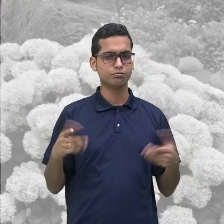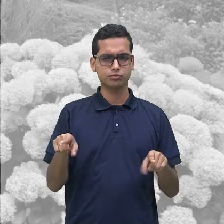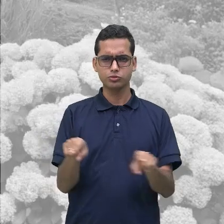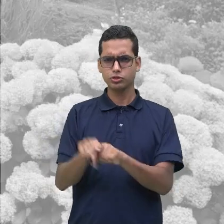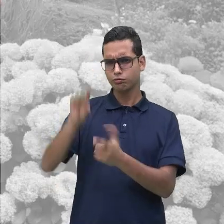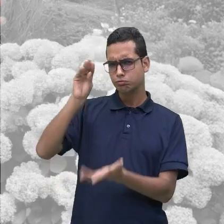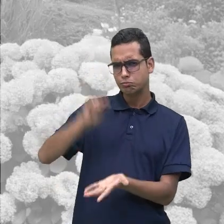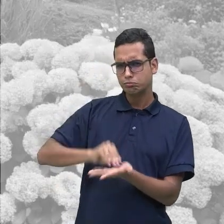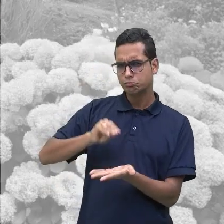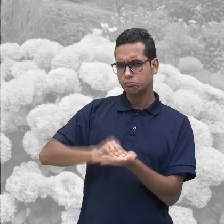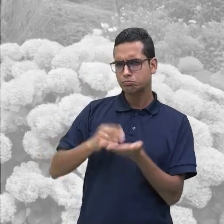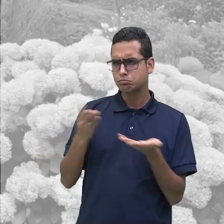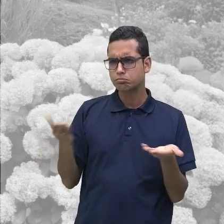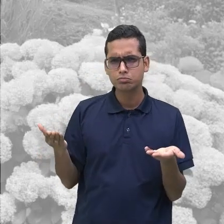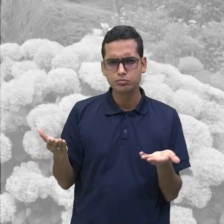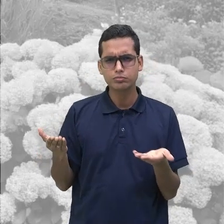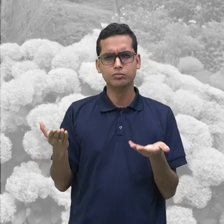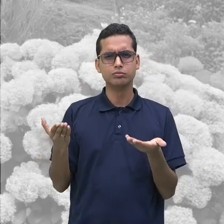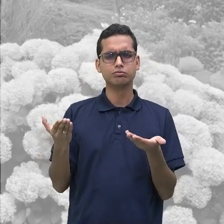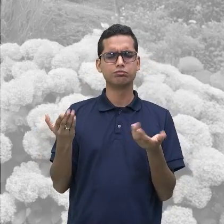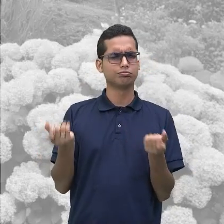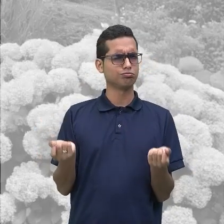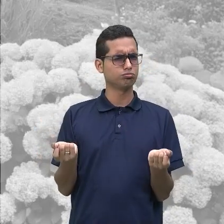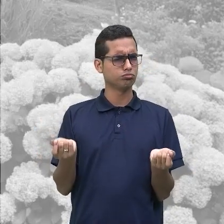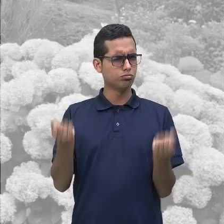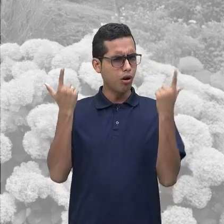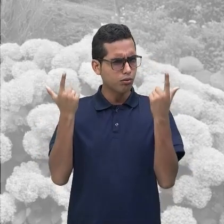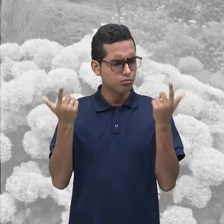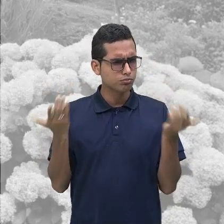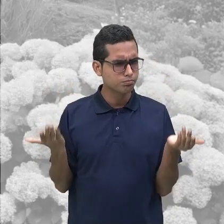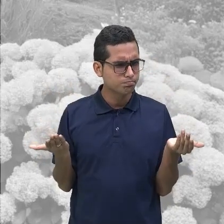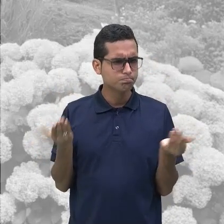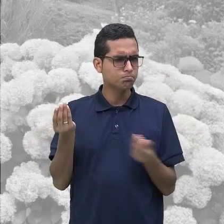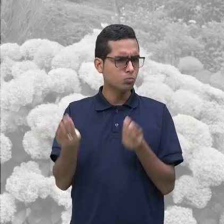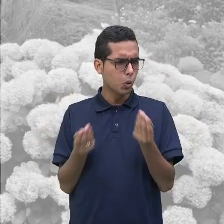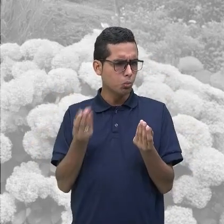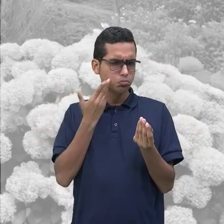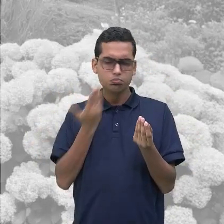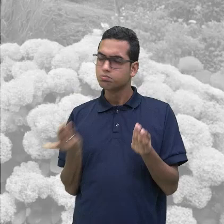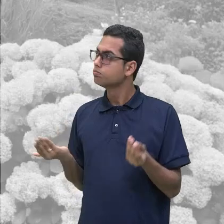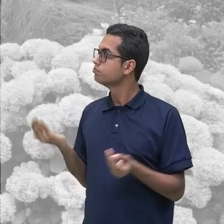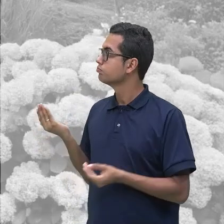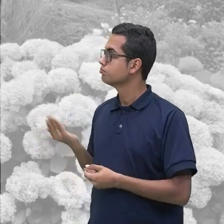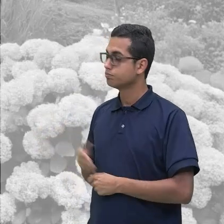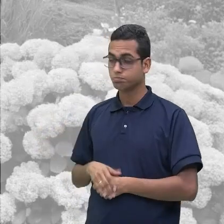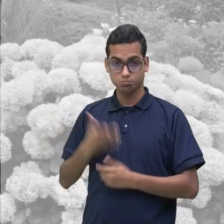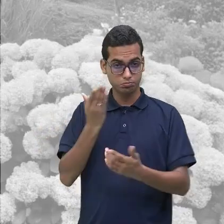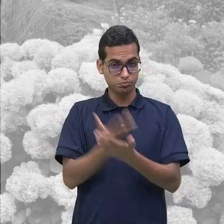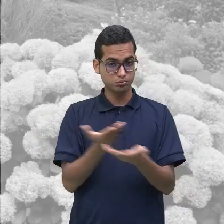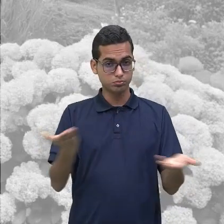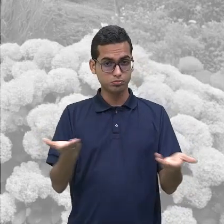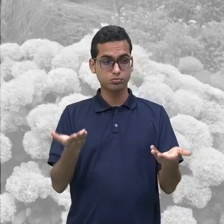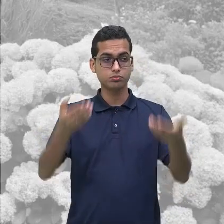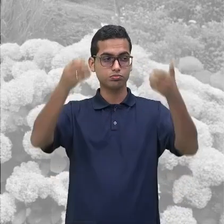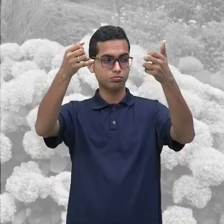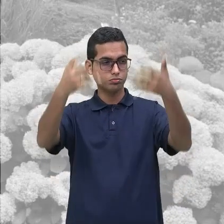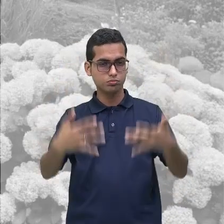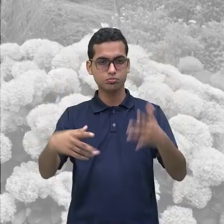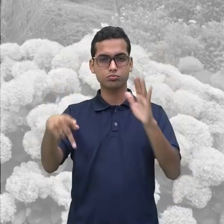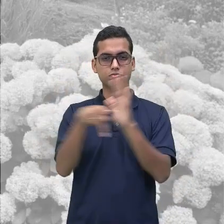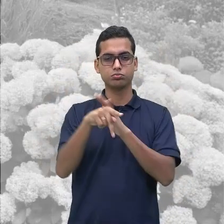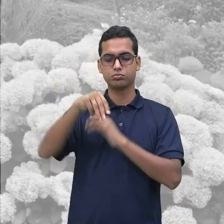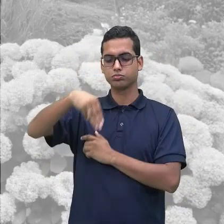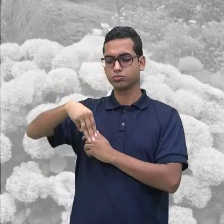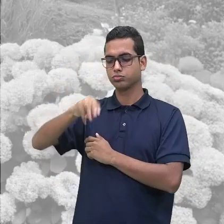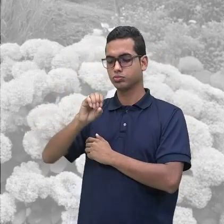alguma coisa? Está meio estranho, não é? Então, dentro da nossa aula, nós vamos falar sobre a monocromia,